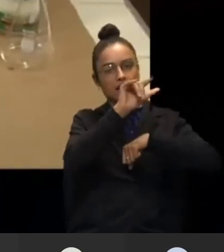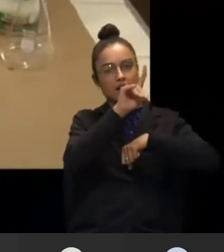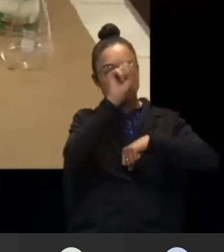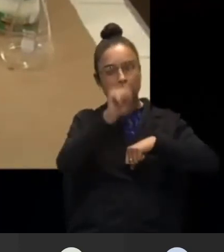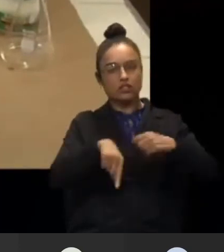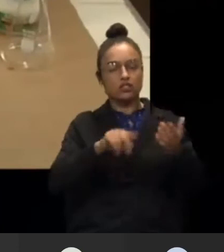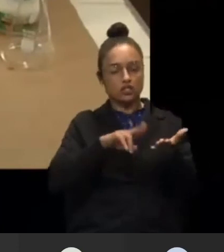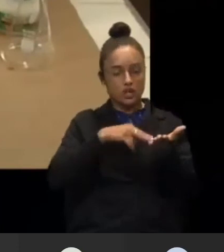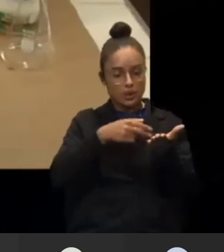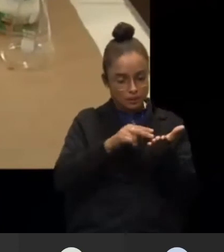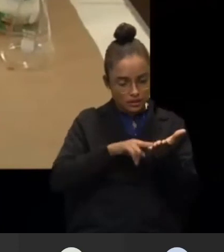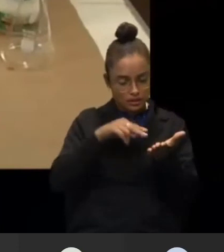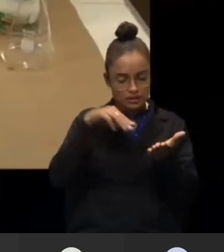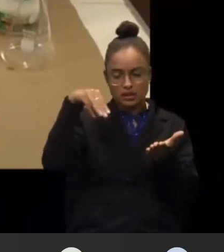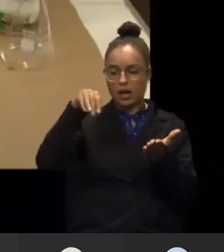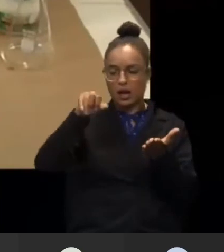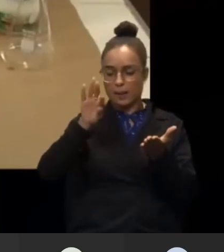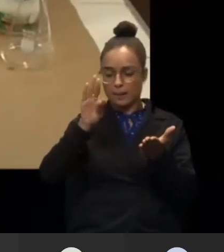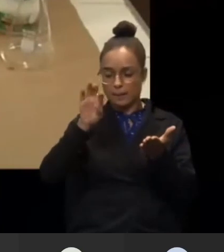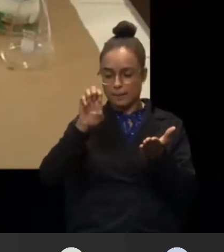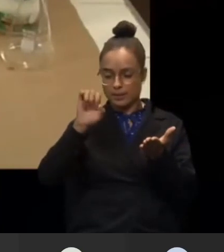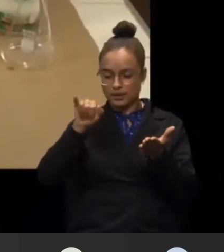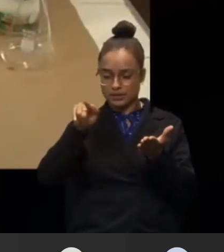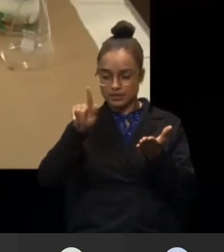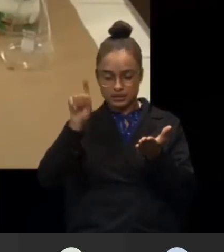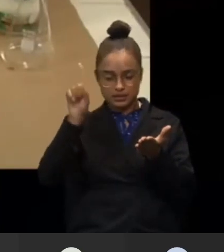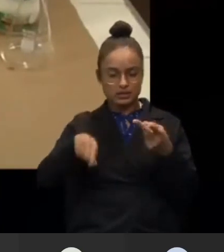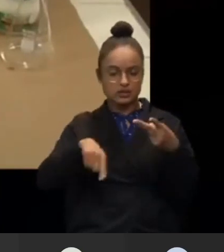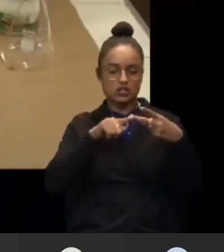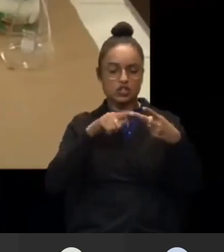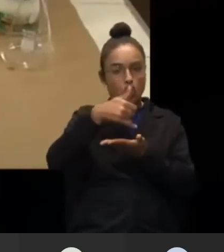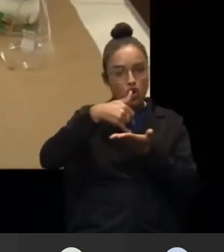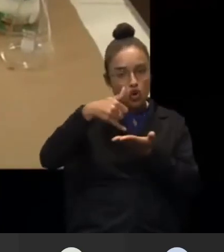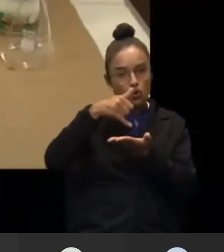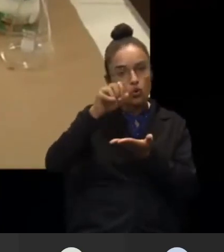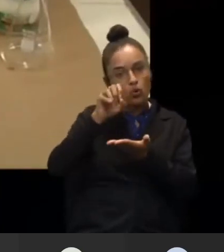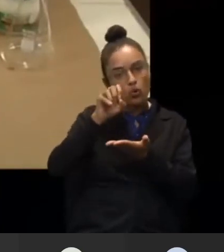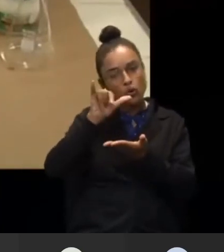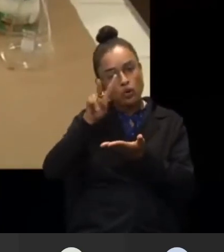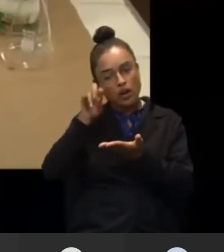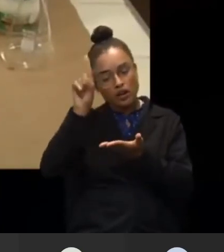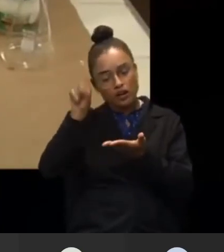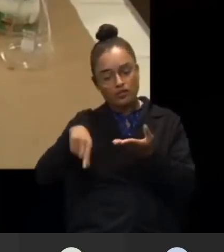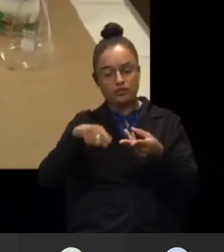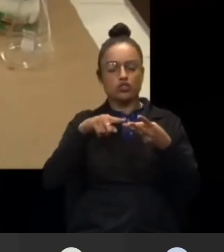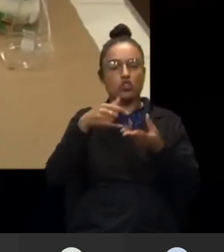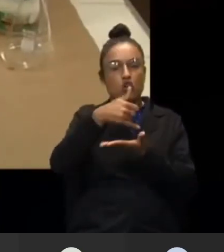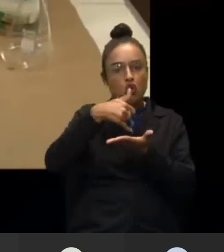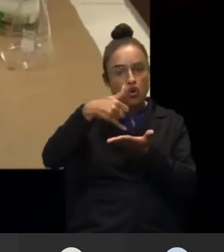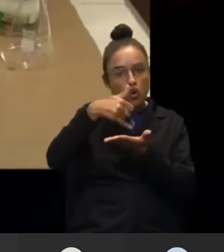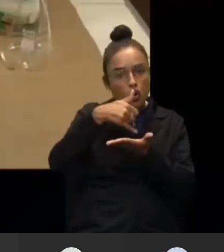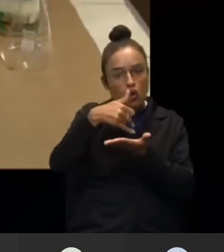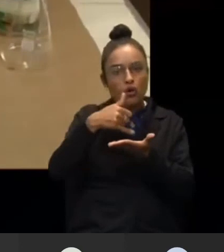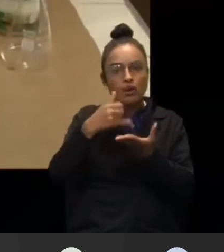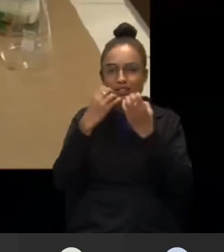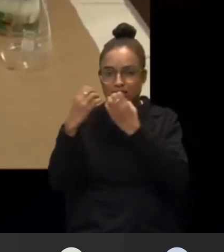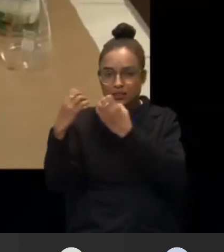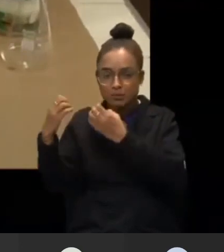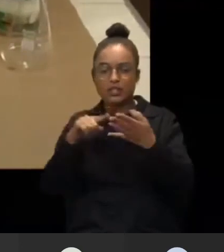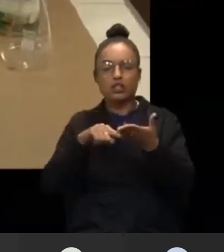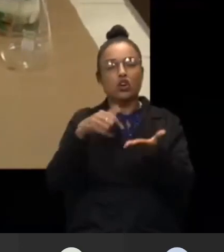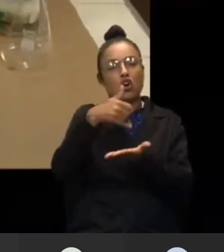em margarina, manteiga, óleo de oliva, óleo de soja, óleo de milho, óleo de